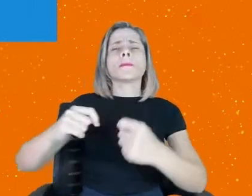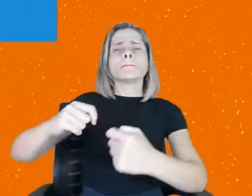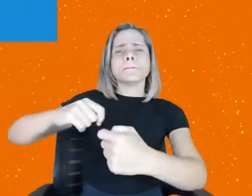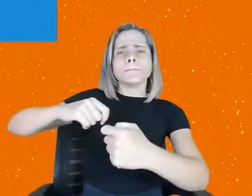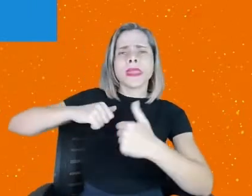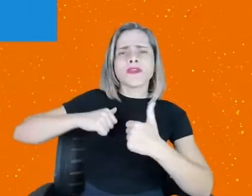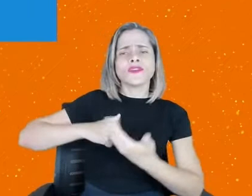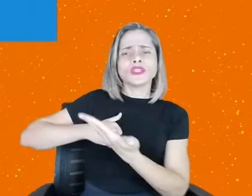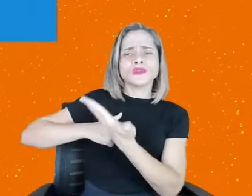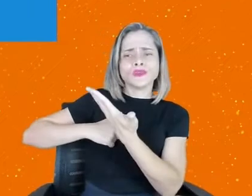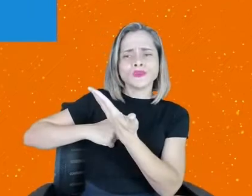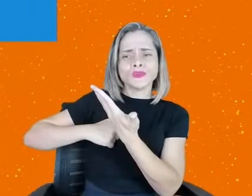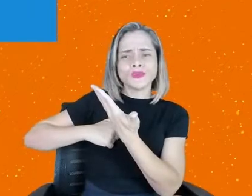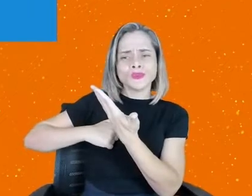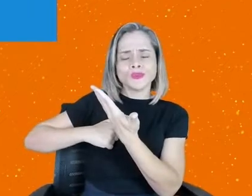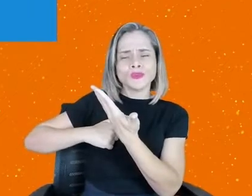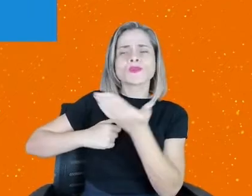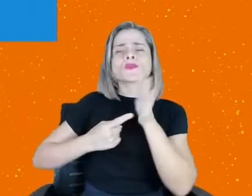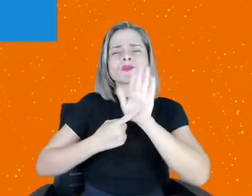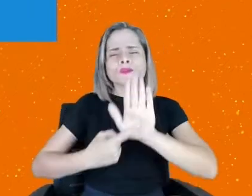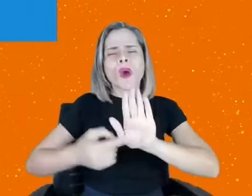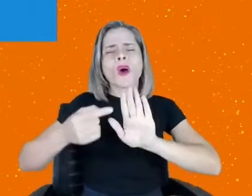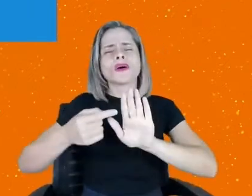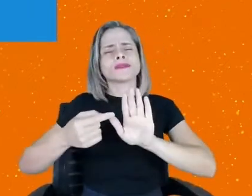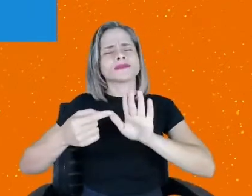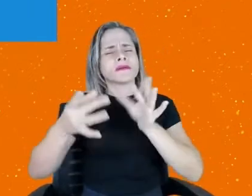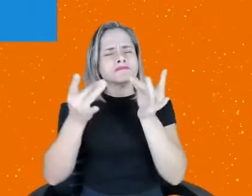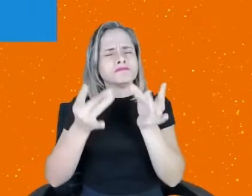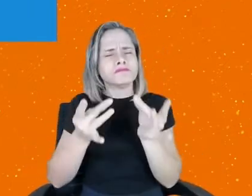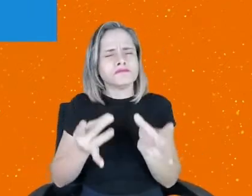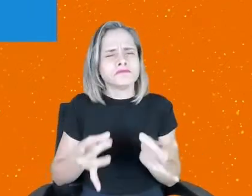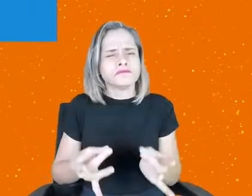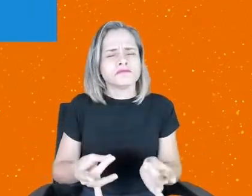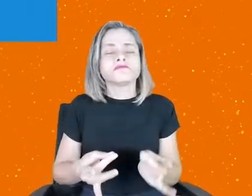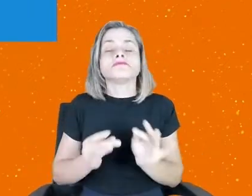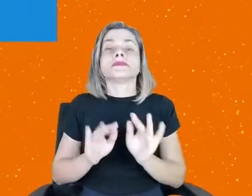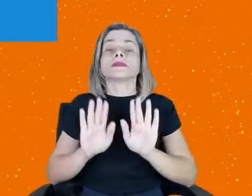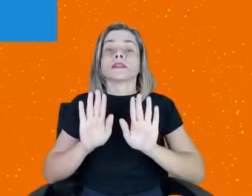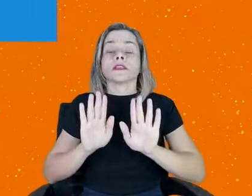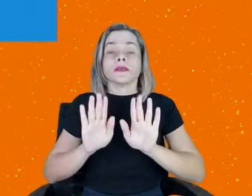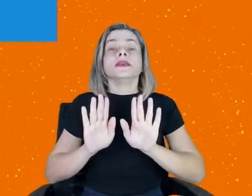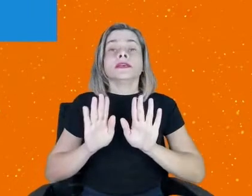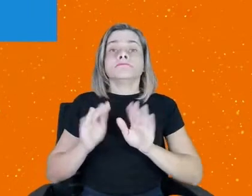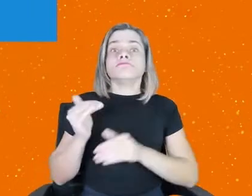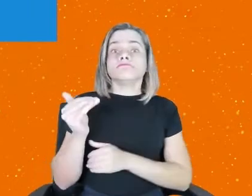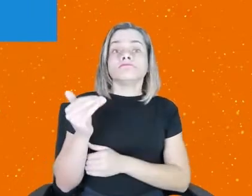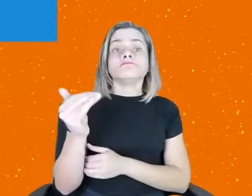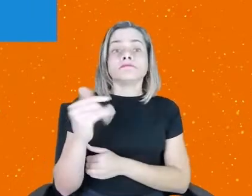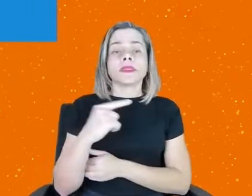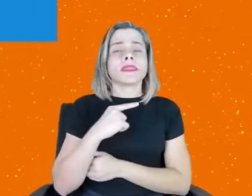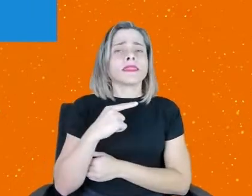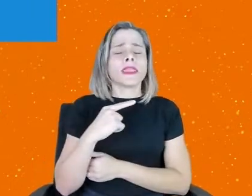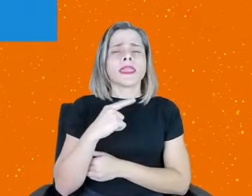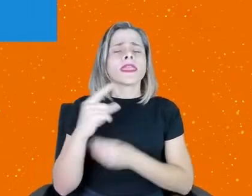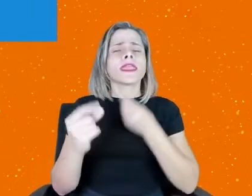muitas vezes eu já comentei aqui mas qualquer forma digamos é uma tendência né quem trouxe a tendência para o mercado foi